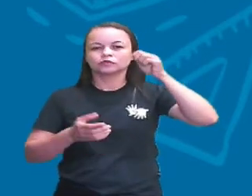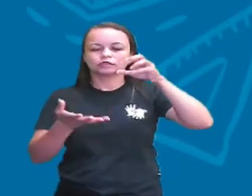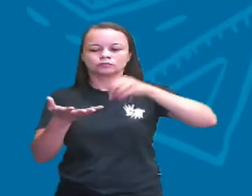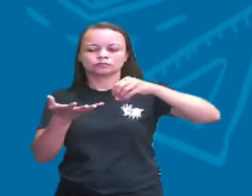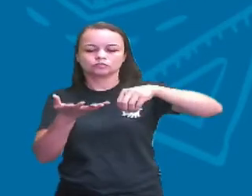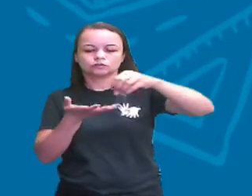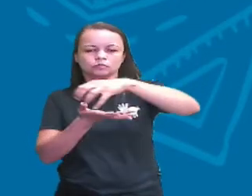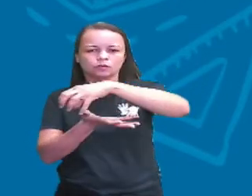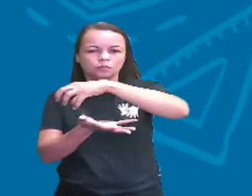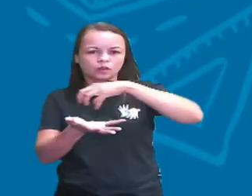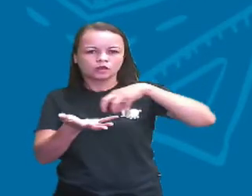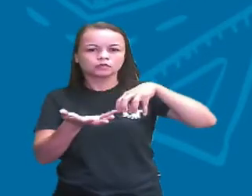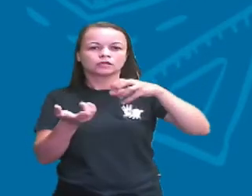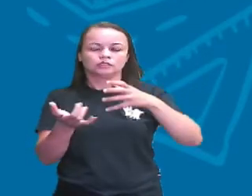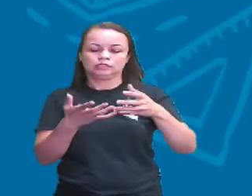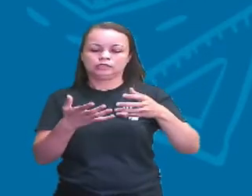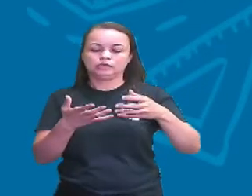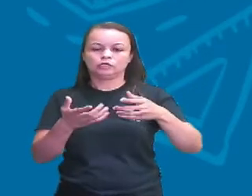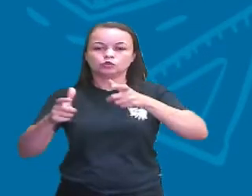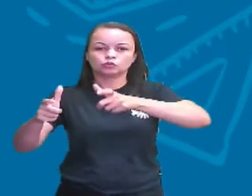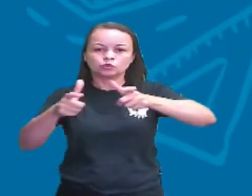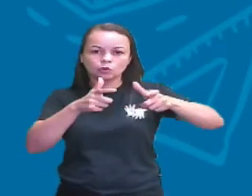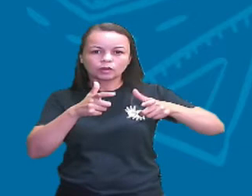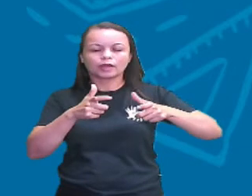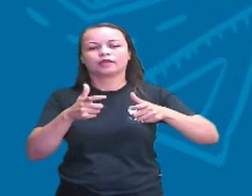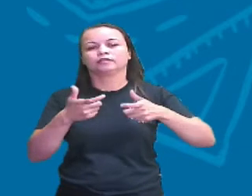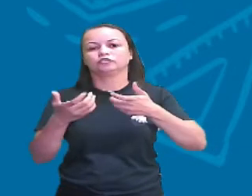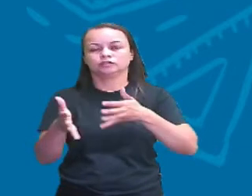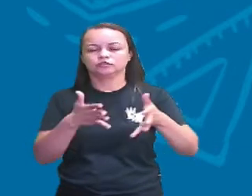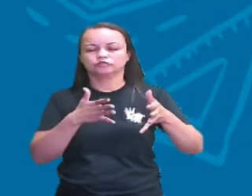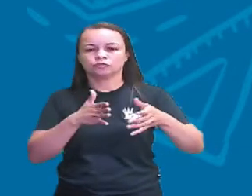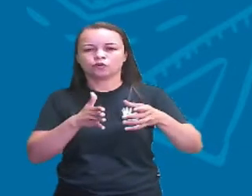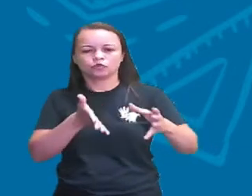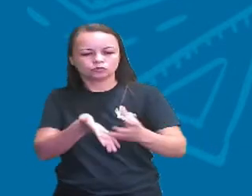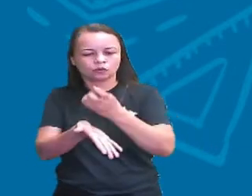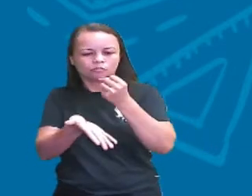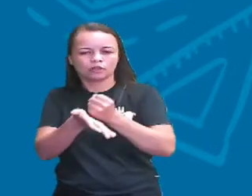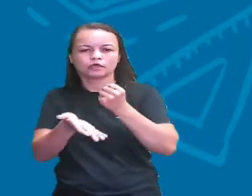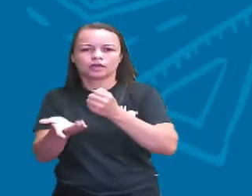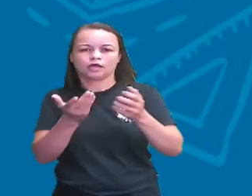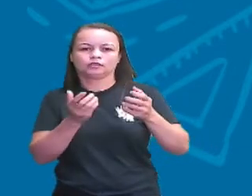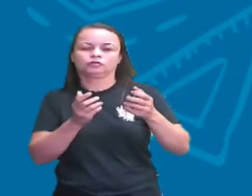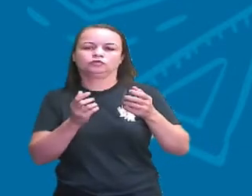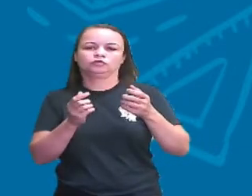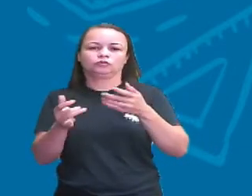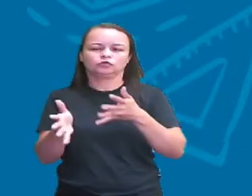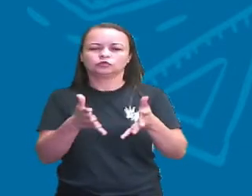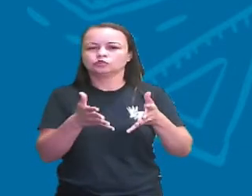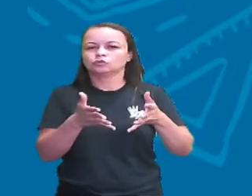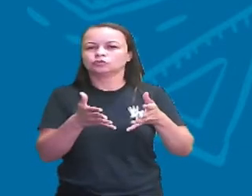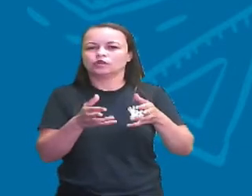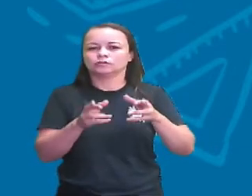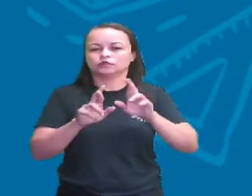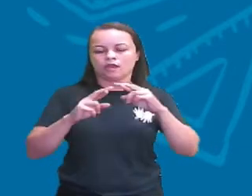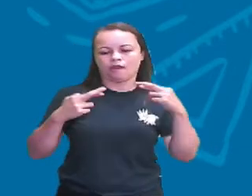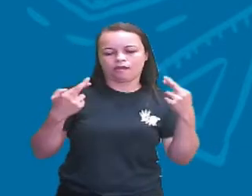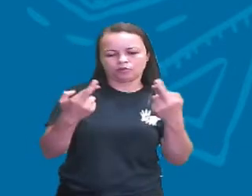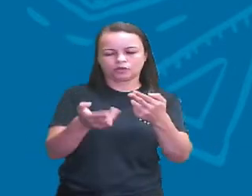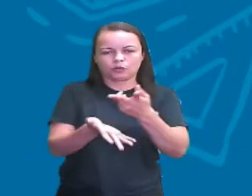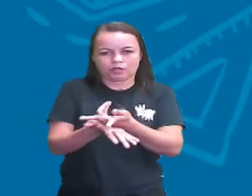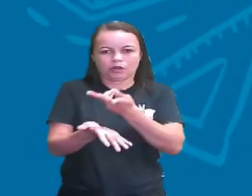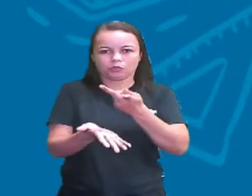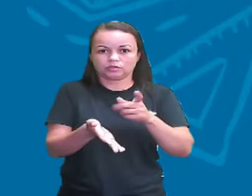foram dominadas pelos países imperialistas durante aquela partilha, né, durante aquela reunião.